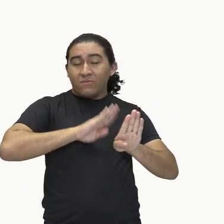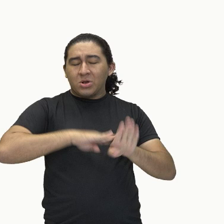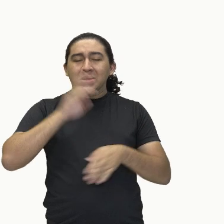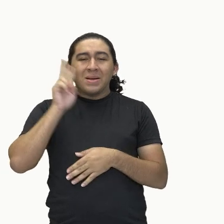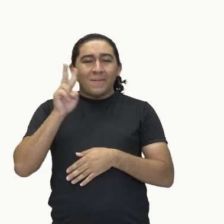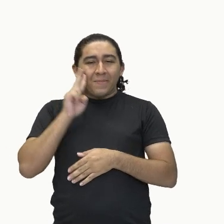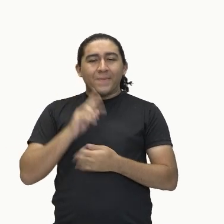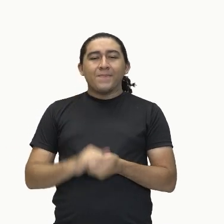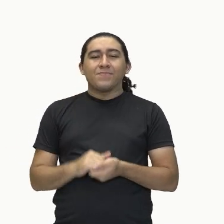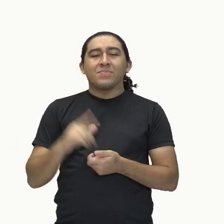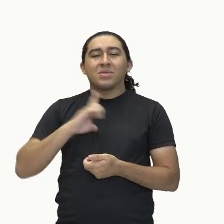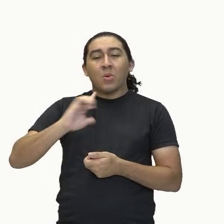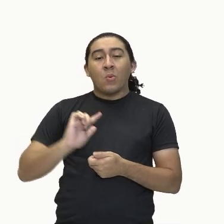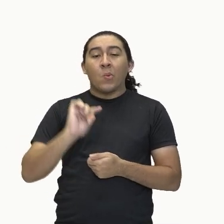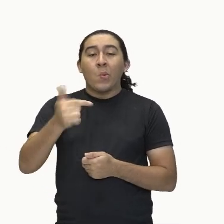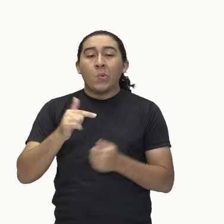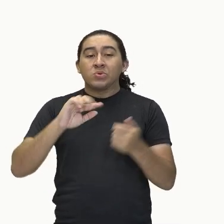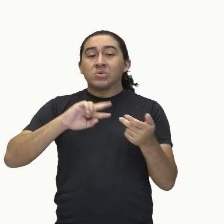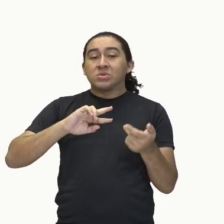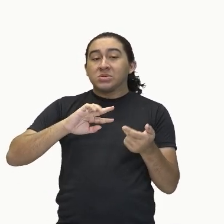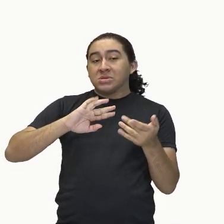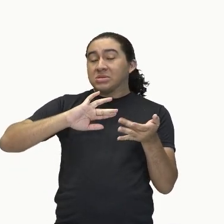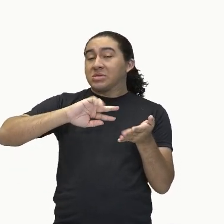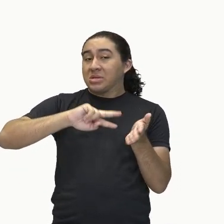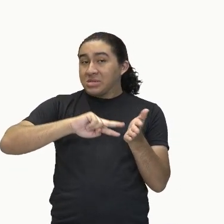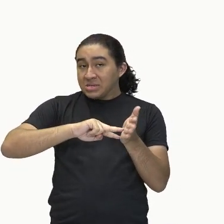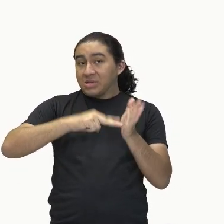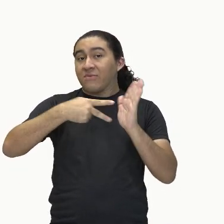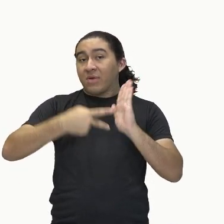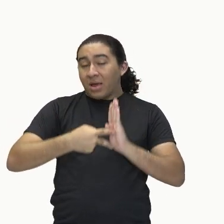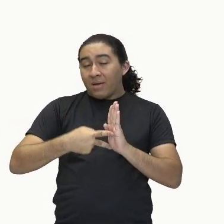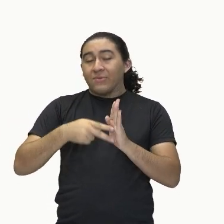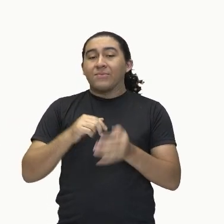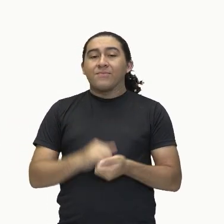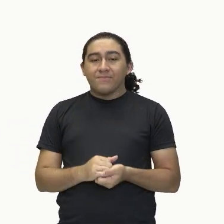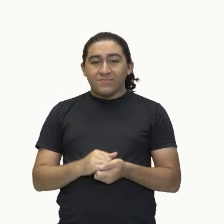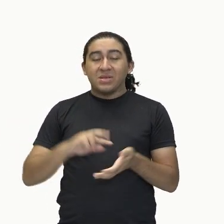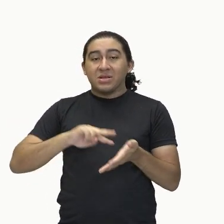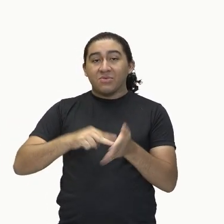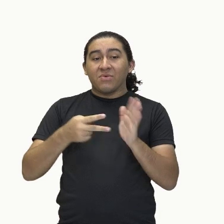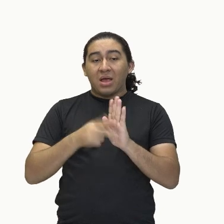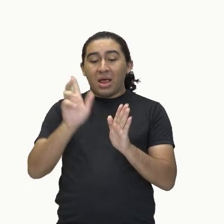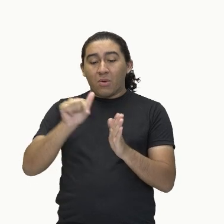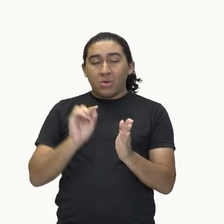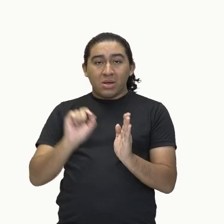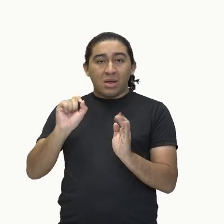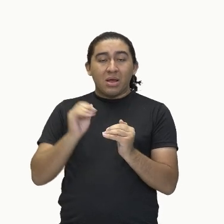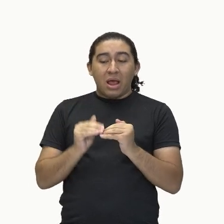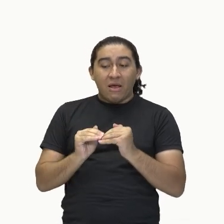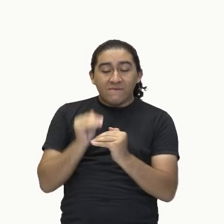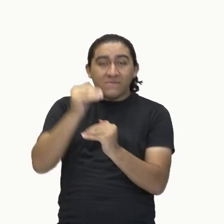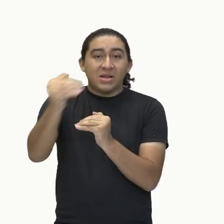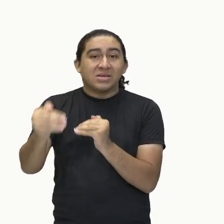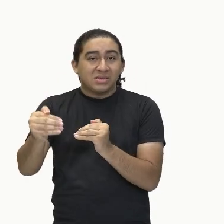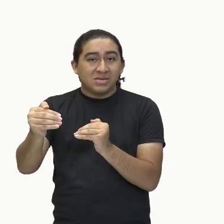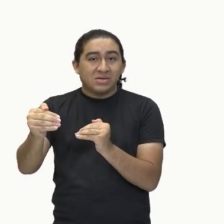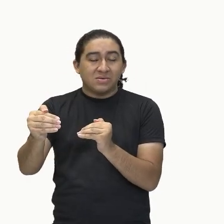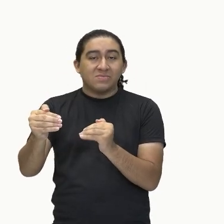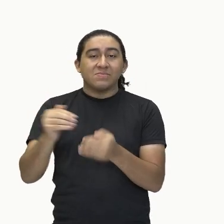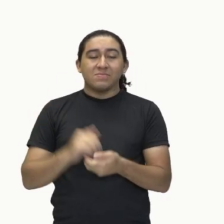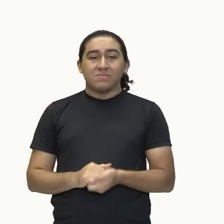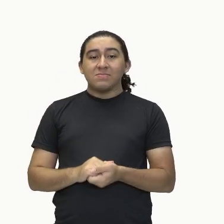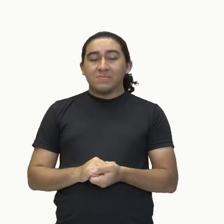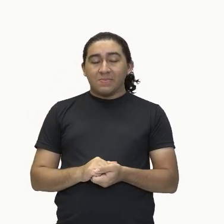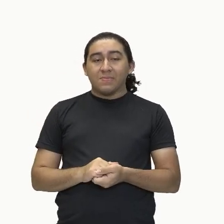vamos ter um outro significado para esse termo. Significa estar à frente de seu tempo. Então percebam que esses